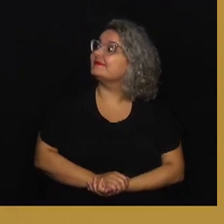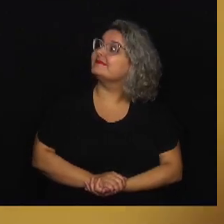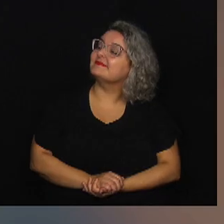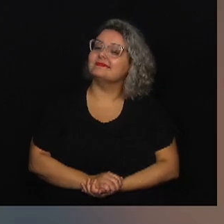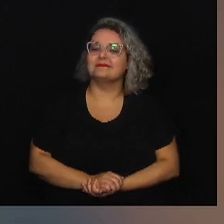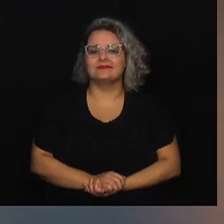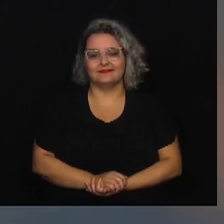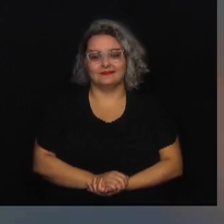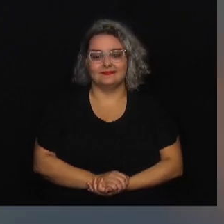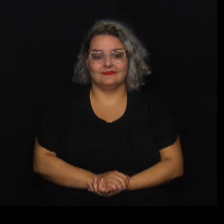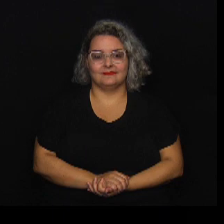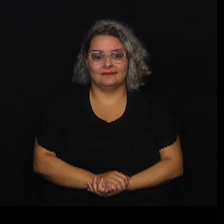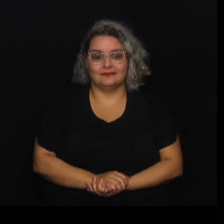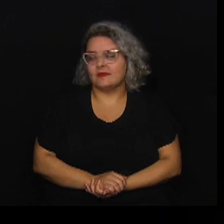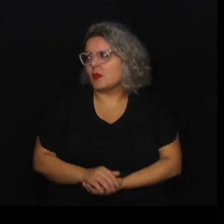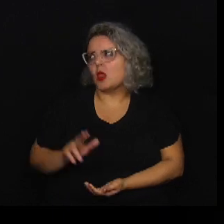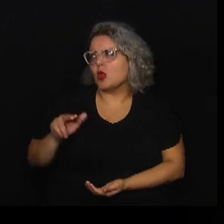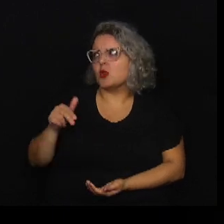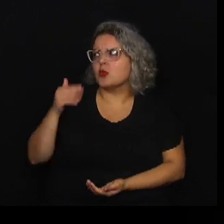Fruto sagrado.